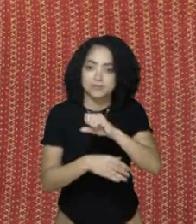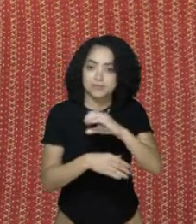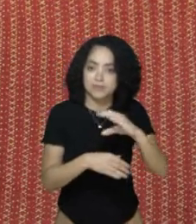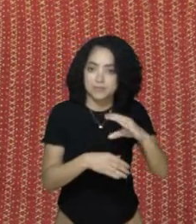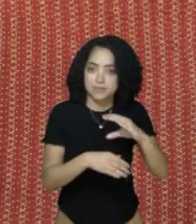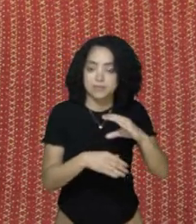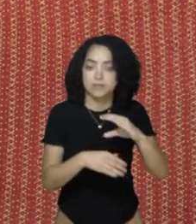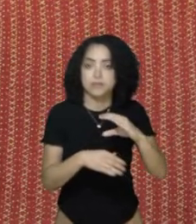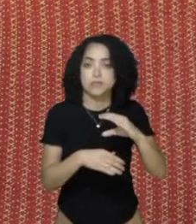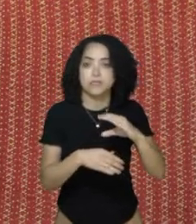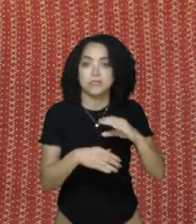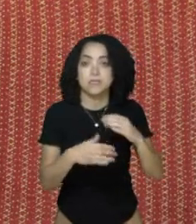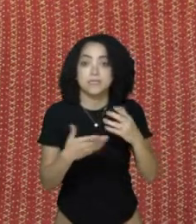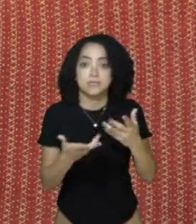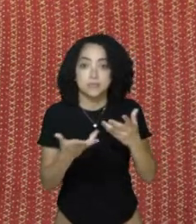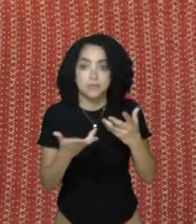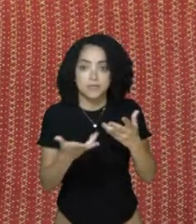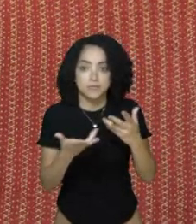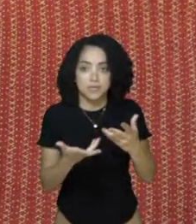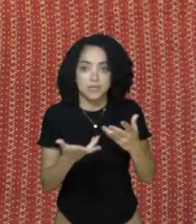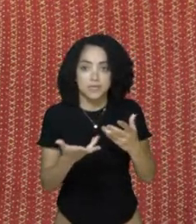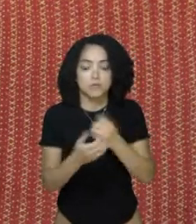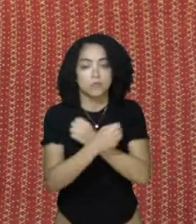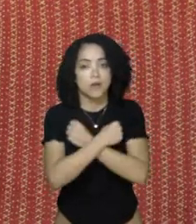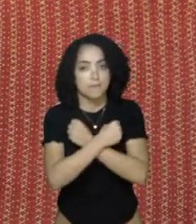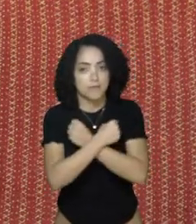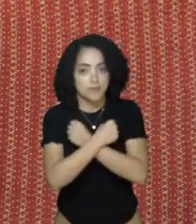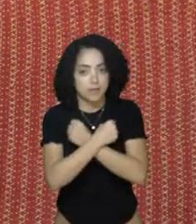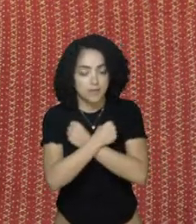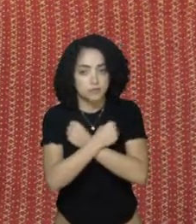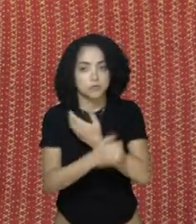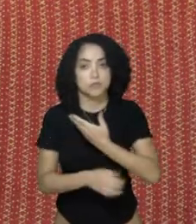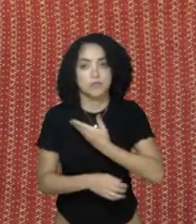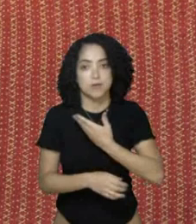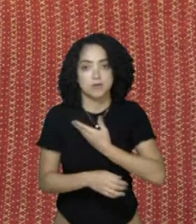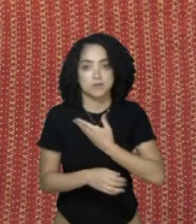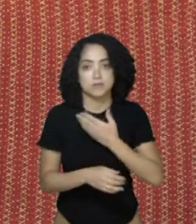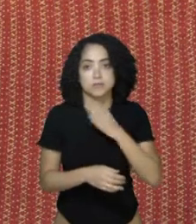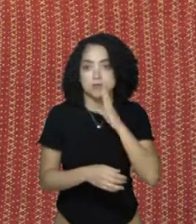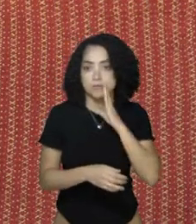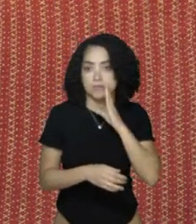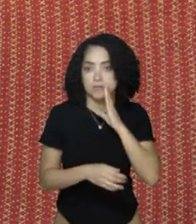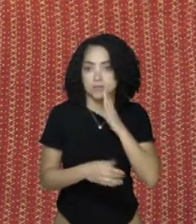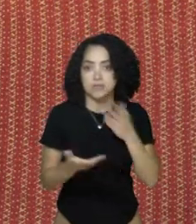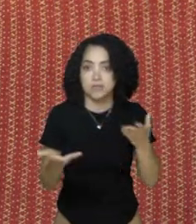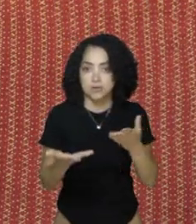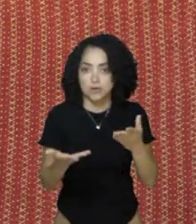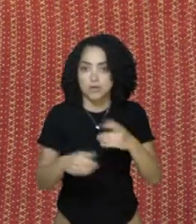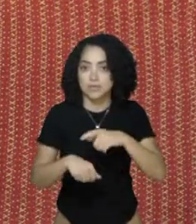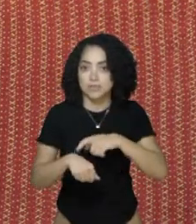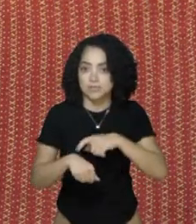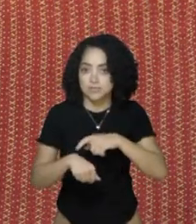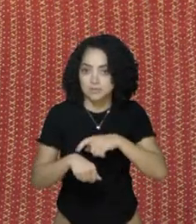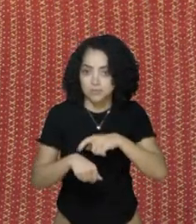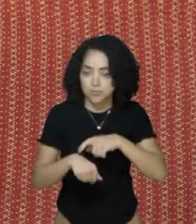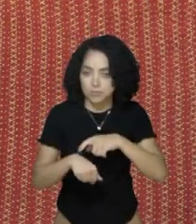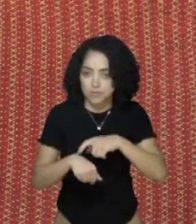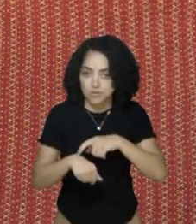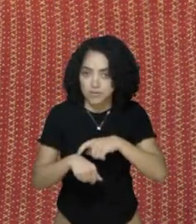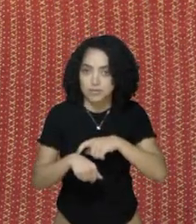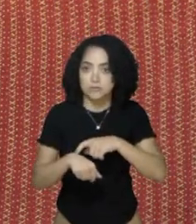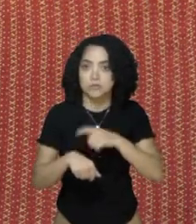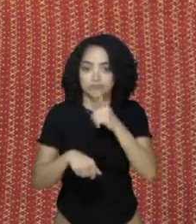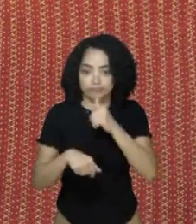E quero também deixar um abraço fraterno aqui ao meu amigo Berlanda, que, nesse momento agora de